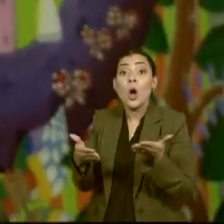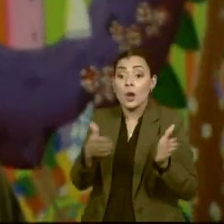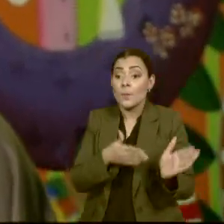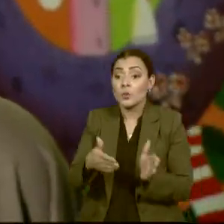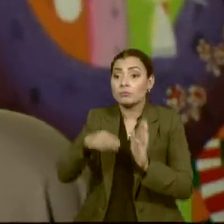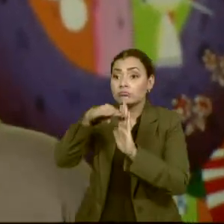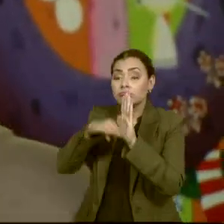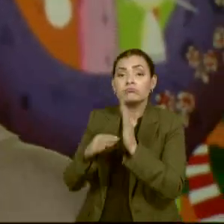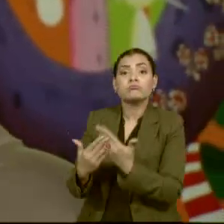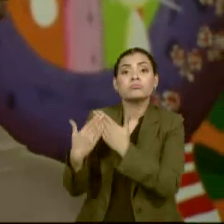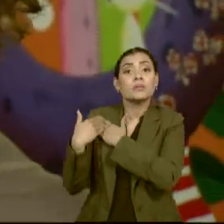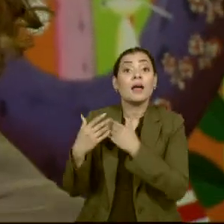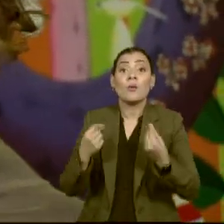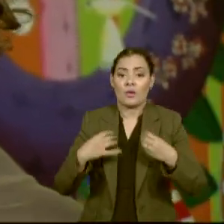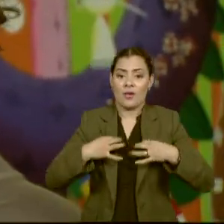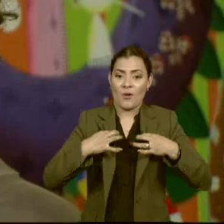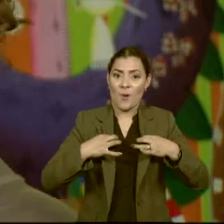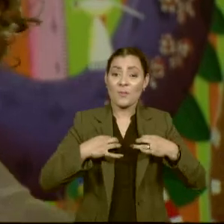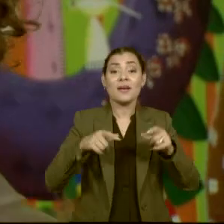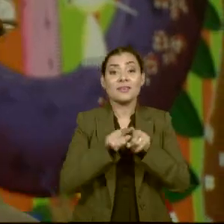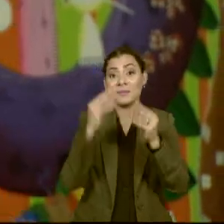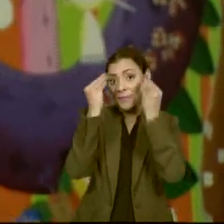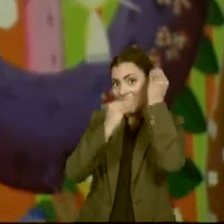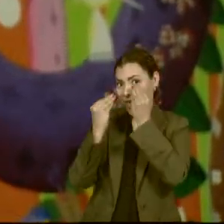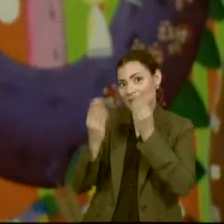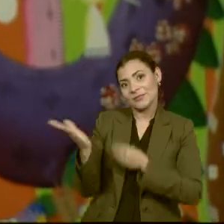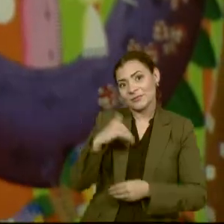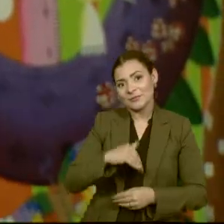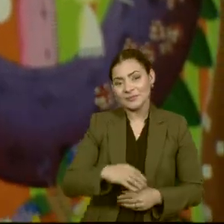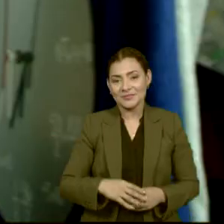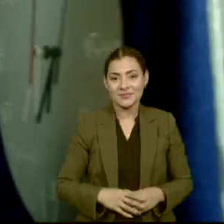gente vai conhecer as áreas responsáveis pelo figurino e a maquiagem.